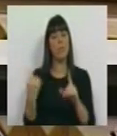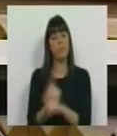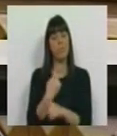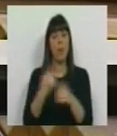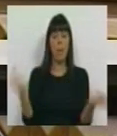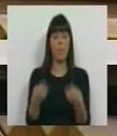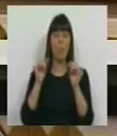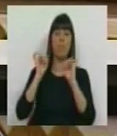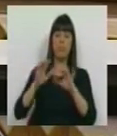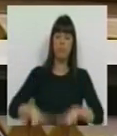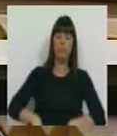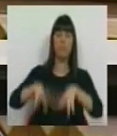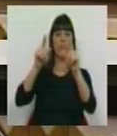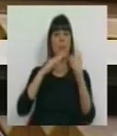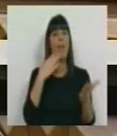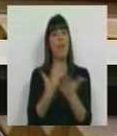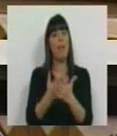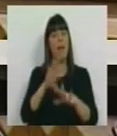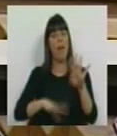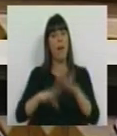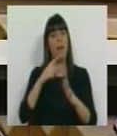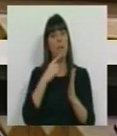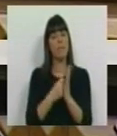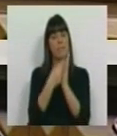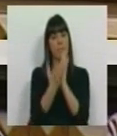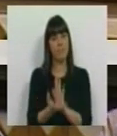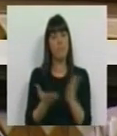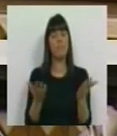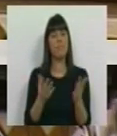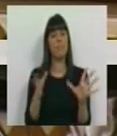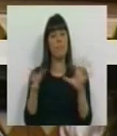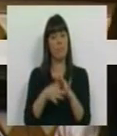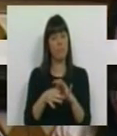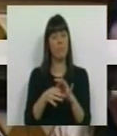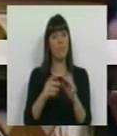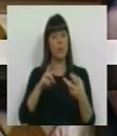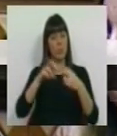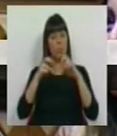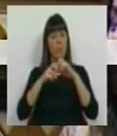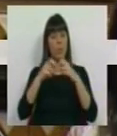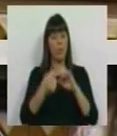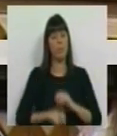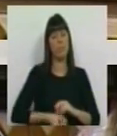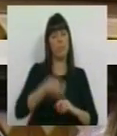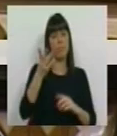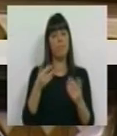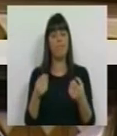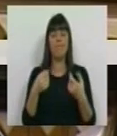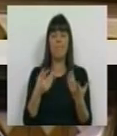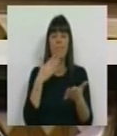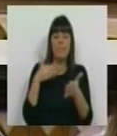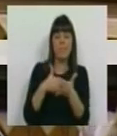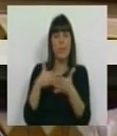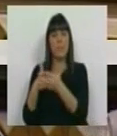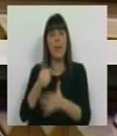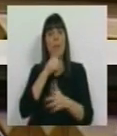que promovam o seu desenvolvimento e que lhe permitam fazer face a um conjunto de problemas que são um constrangimento a